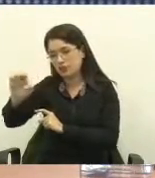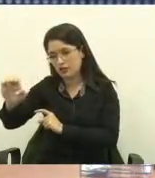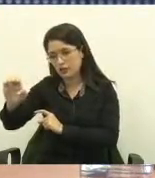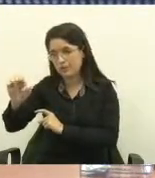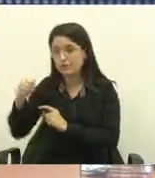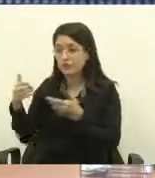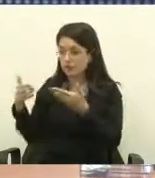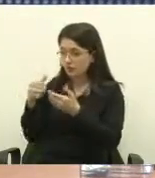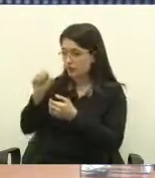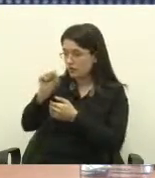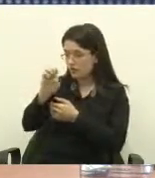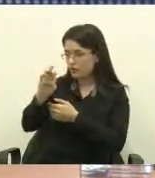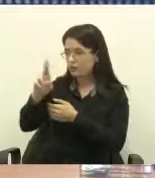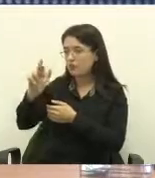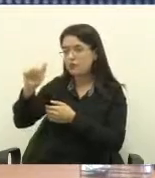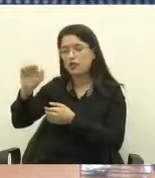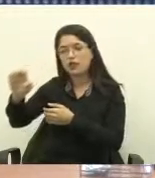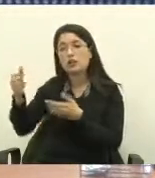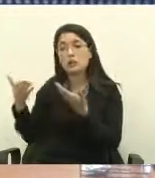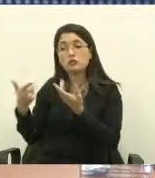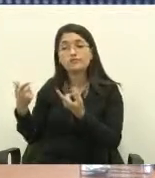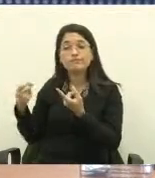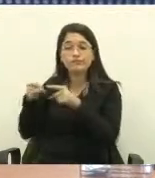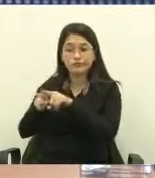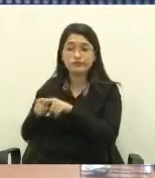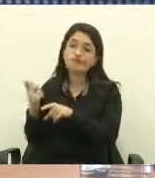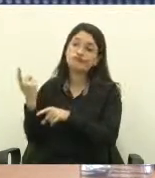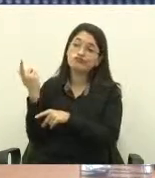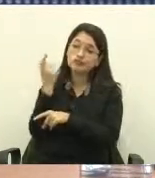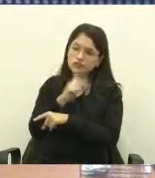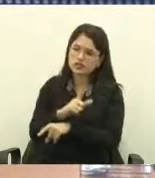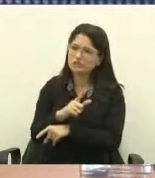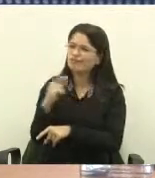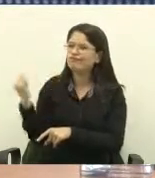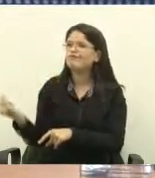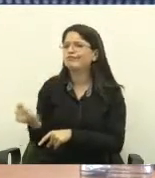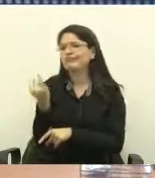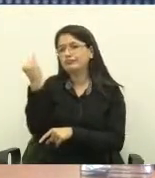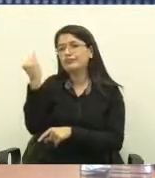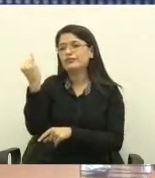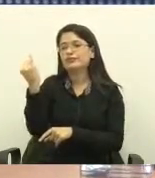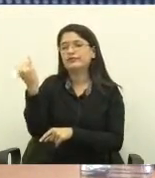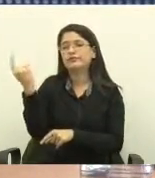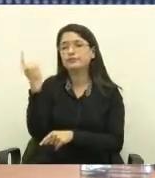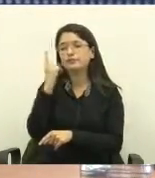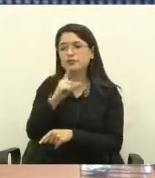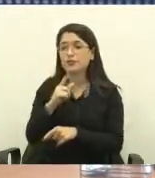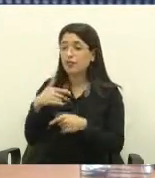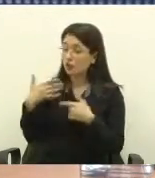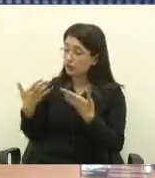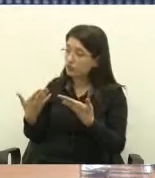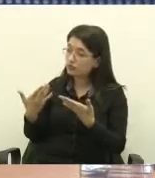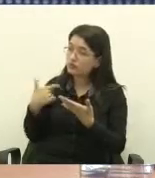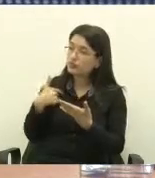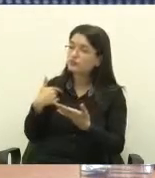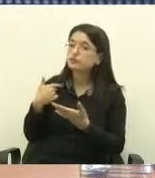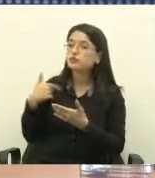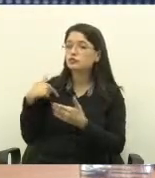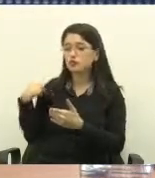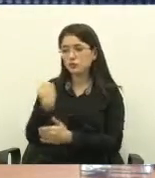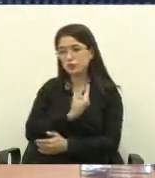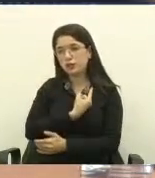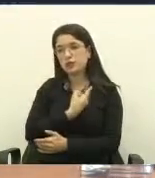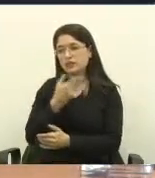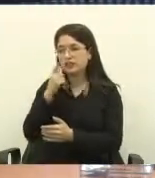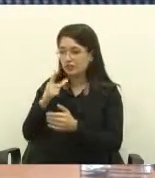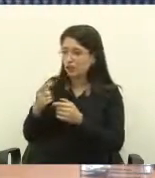vereador, uma parceria com o SEBRAE extremamente significativa, aonde a gente tem dado